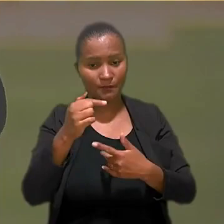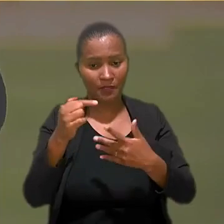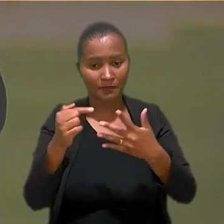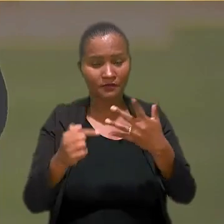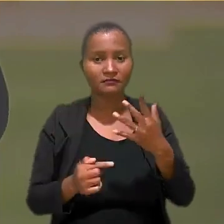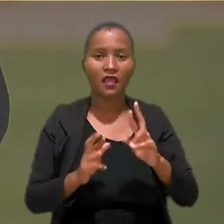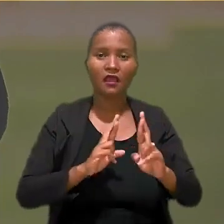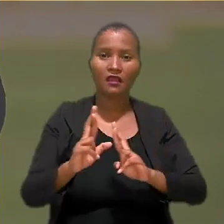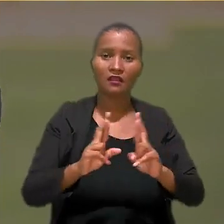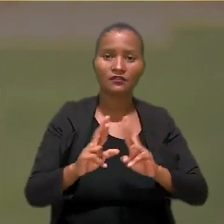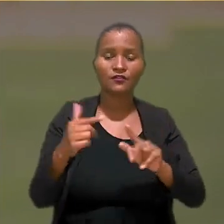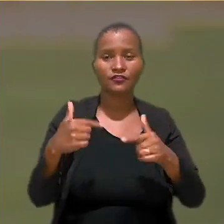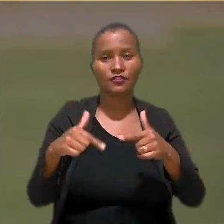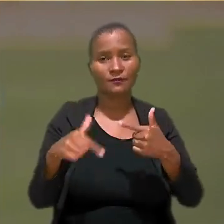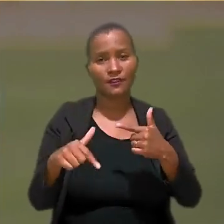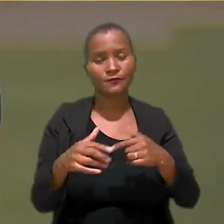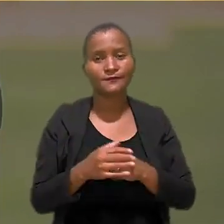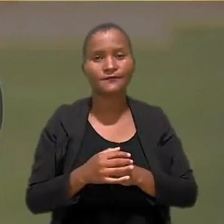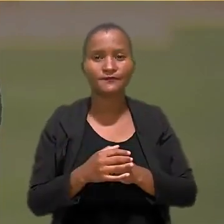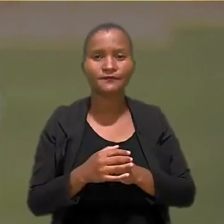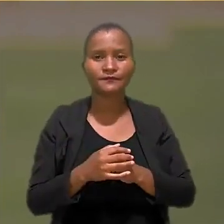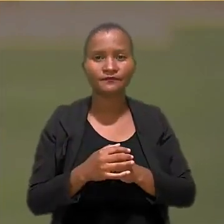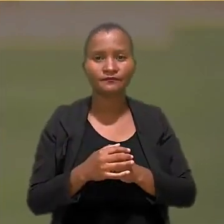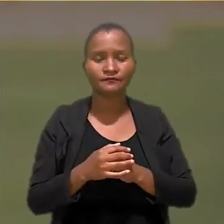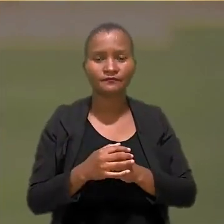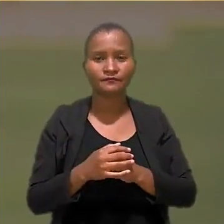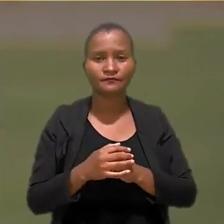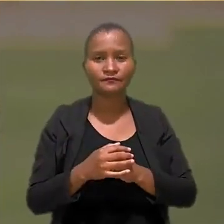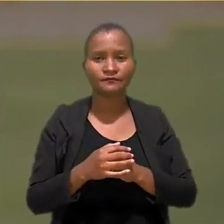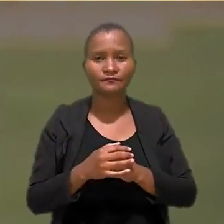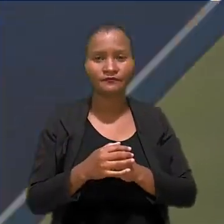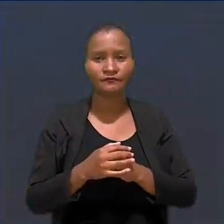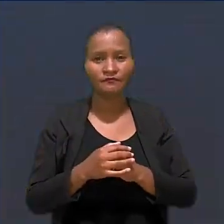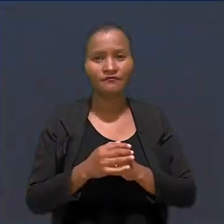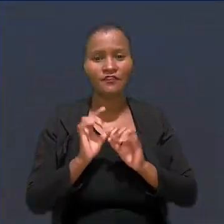foram demonstrados os requisitos da relação de emprego.